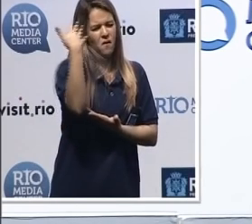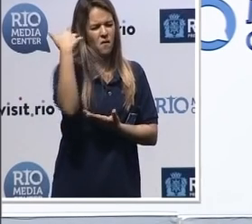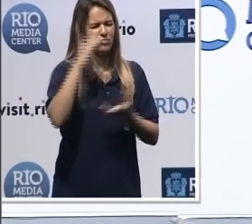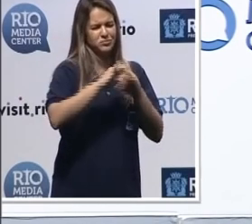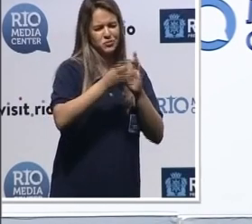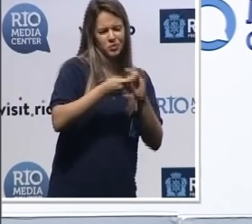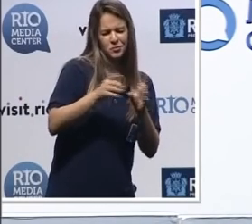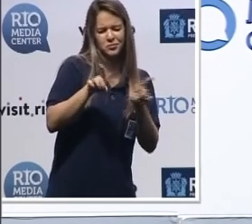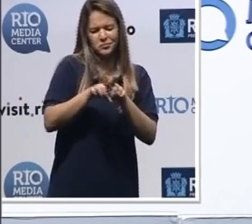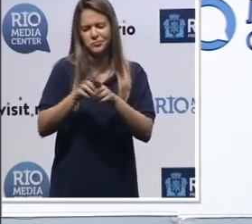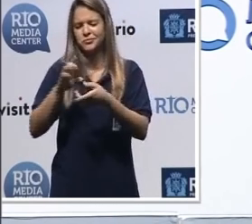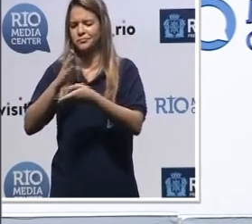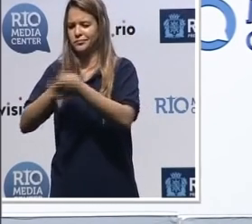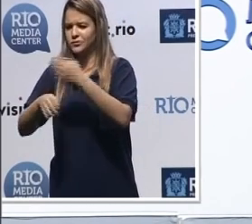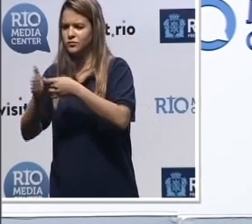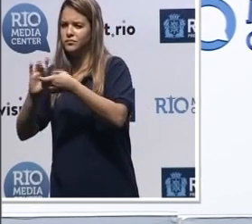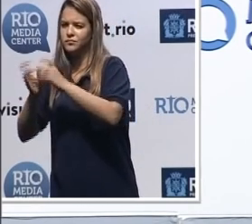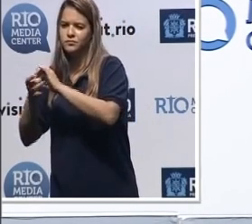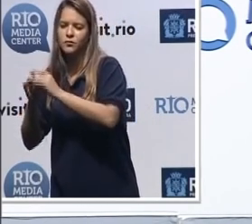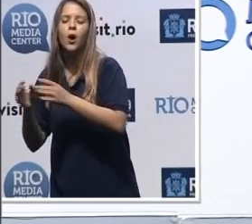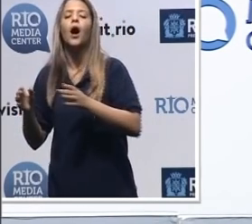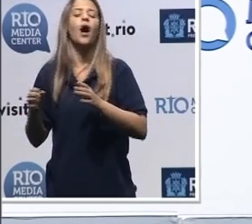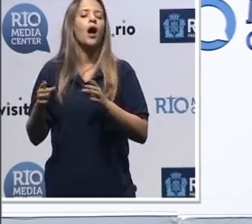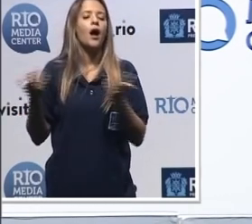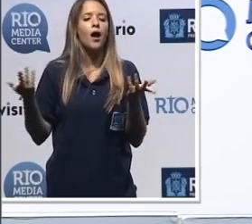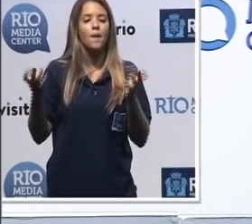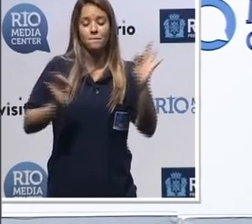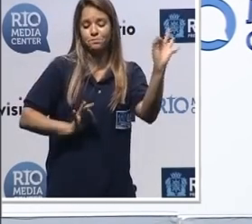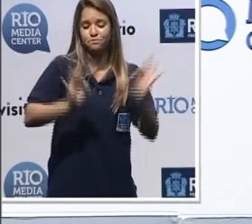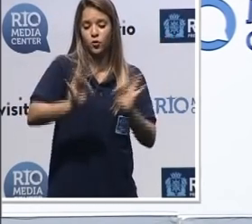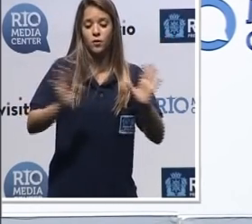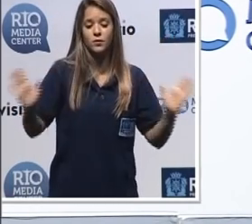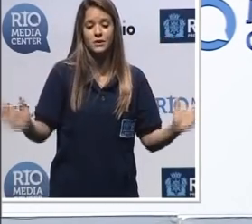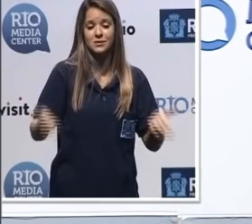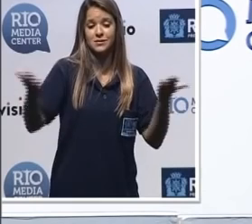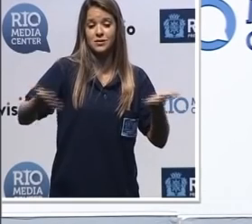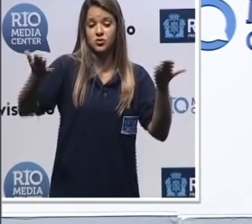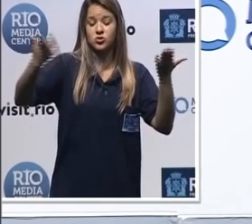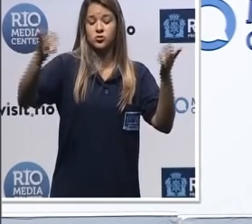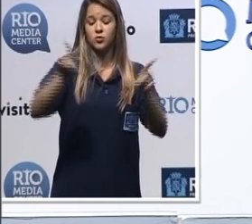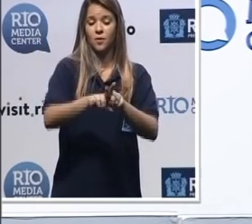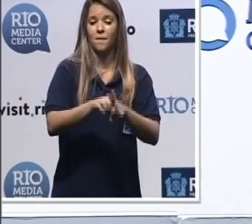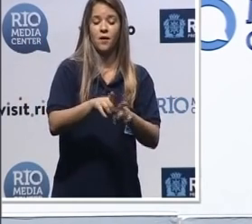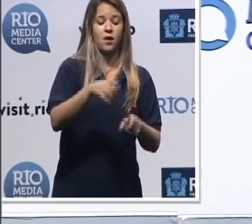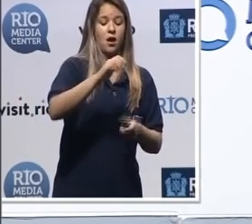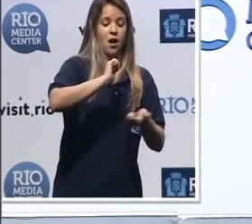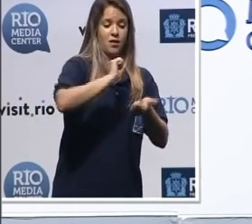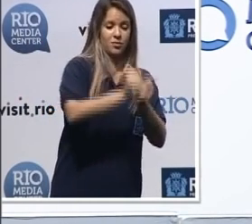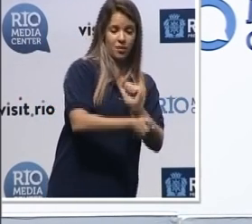Paralímpicos, os programas de incentivo, como a Bolsa Atleta e a Bolsa Pódio.